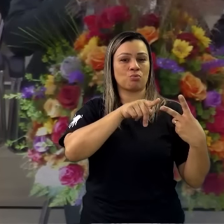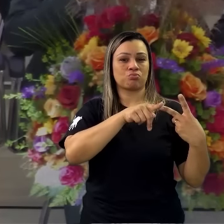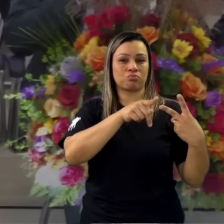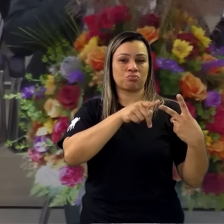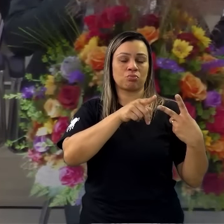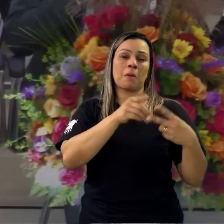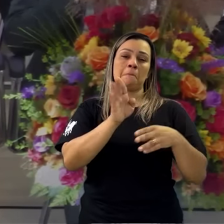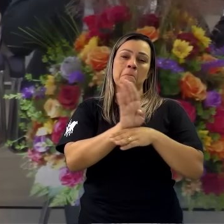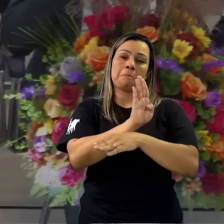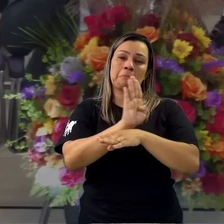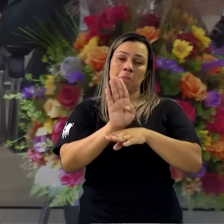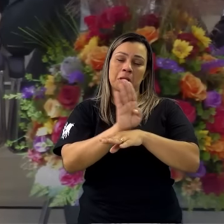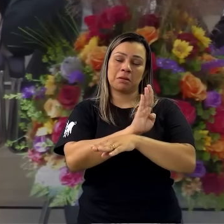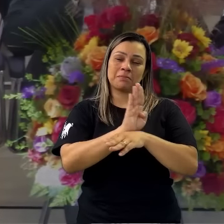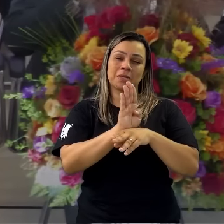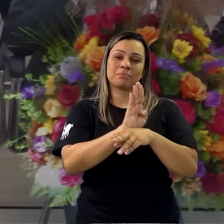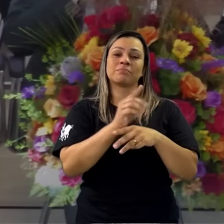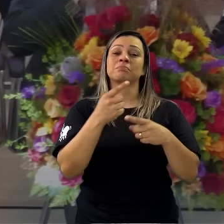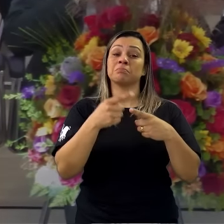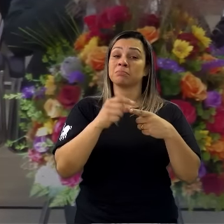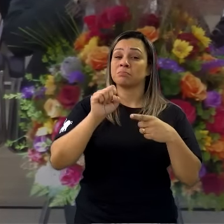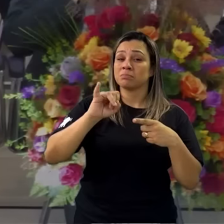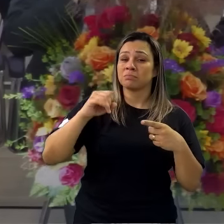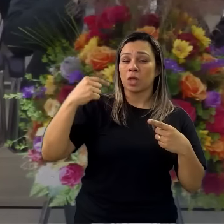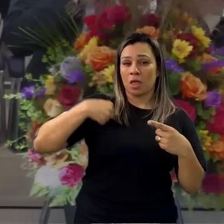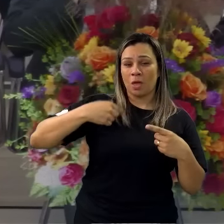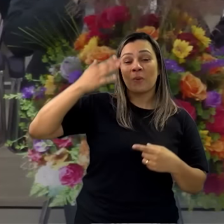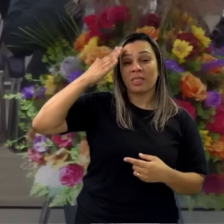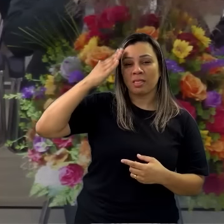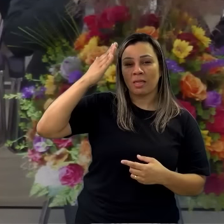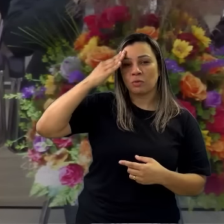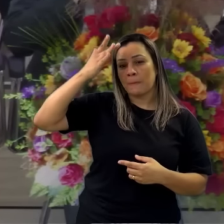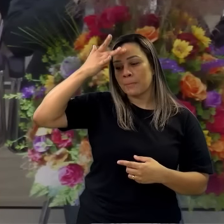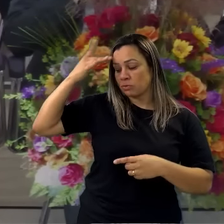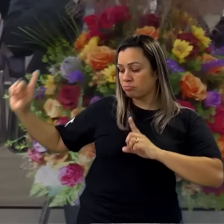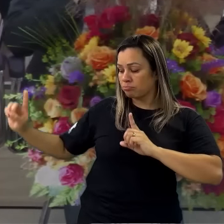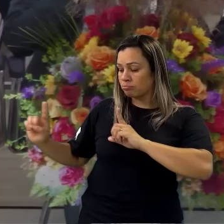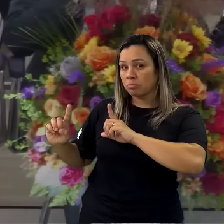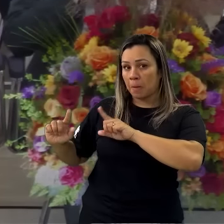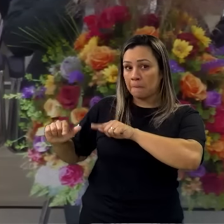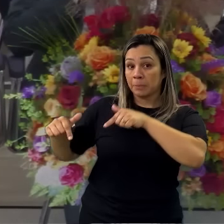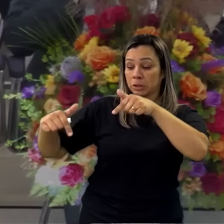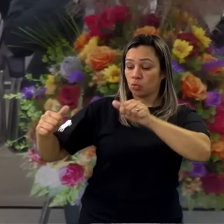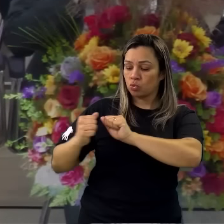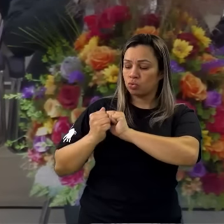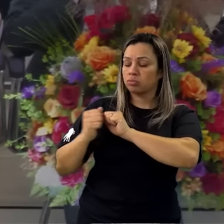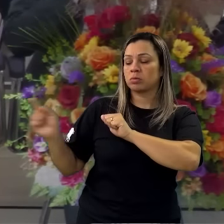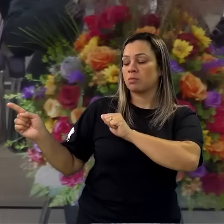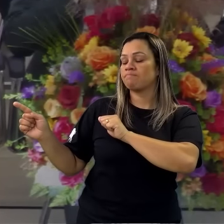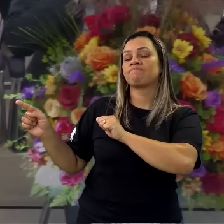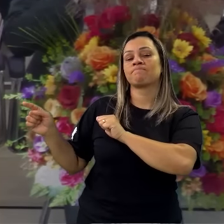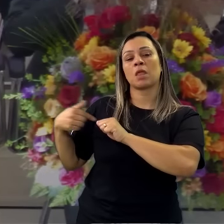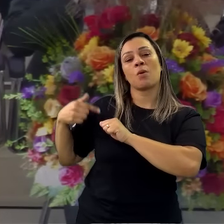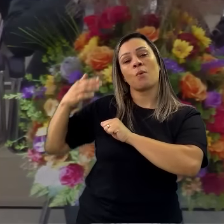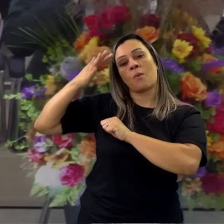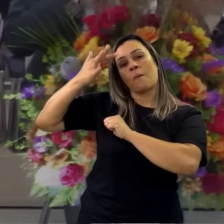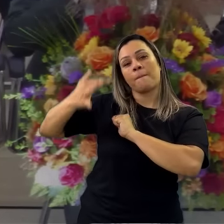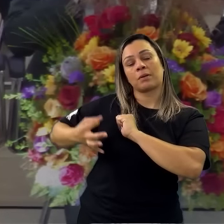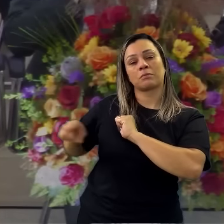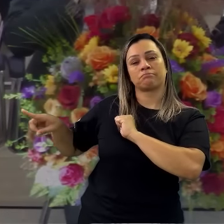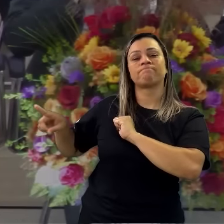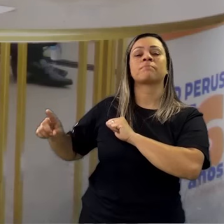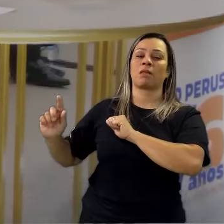dá certo porque quando eu entendo a porção que Deus tem na vida do meu companheiro vai dar certo porque pastor irmão não é igual Evangelista